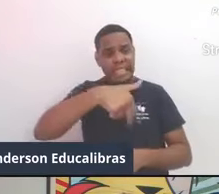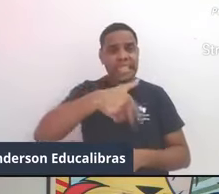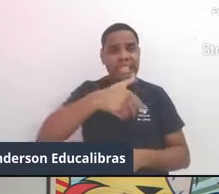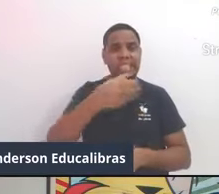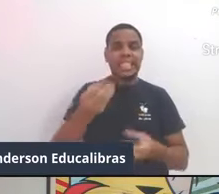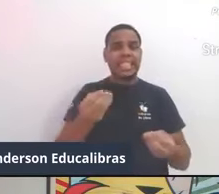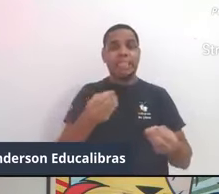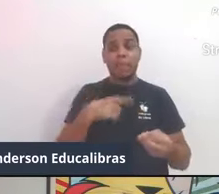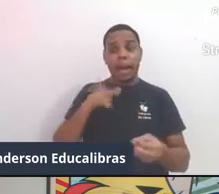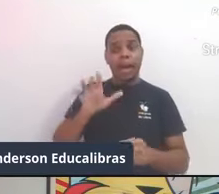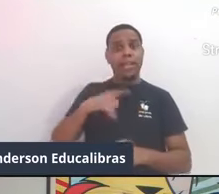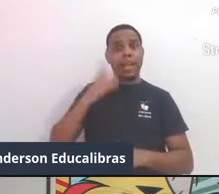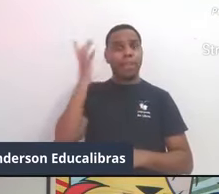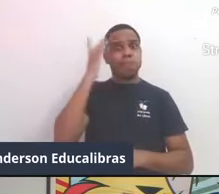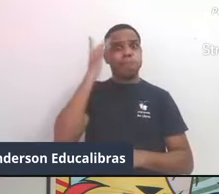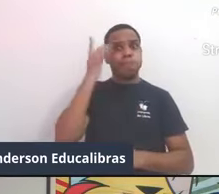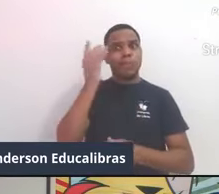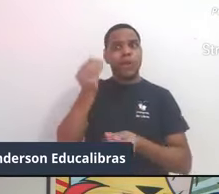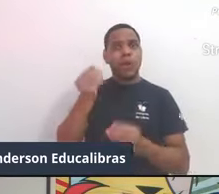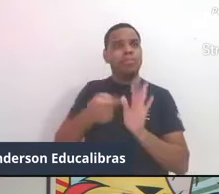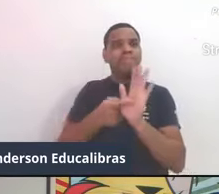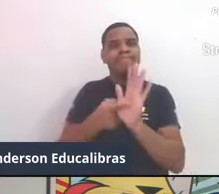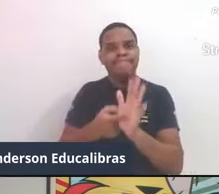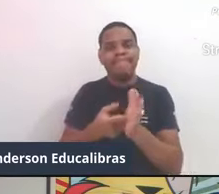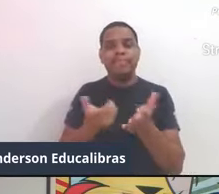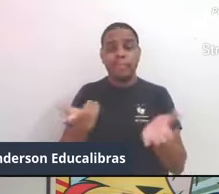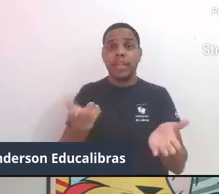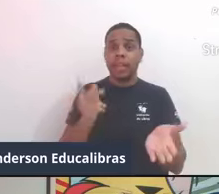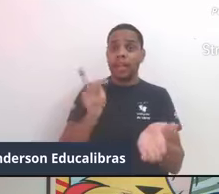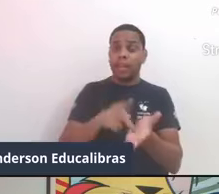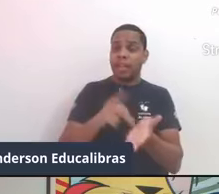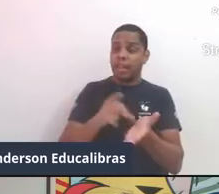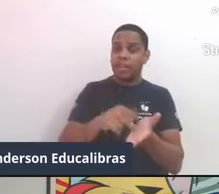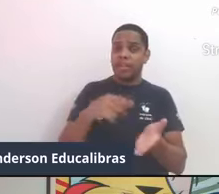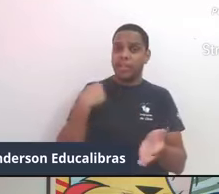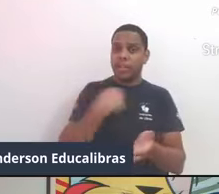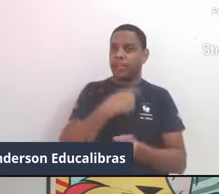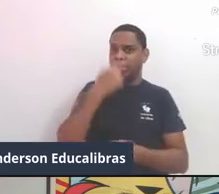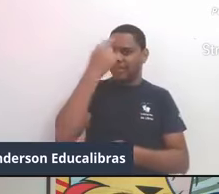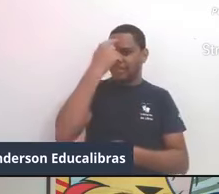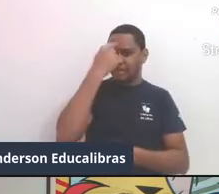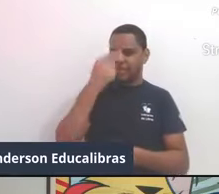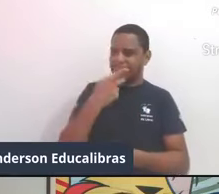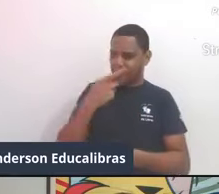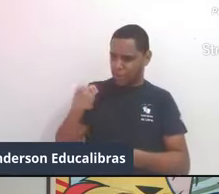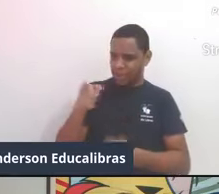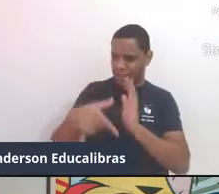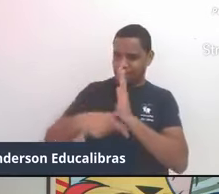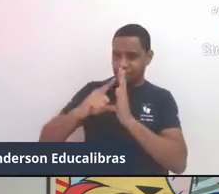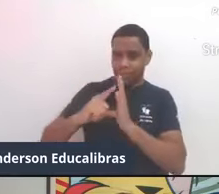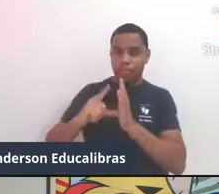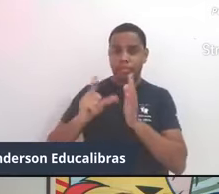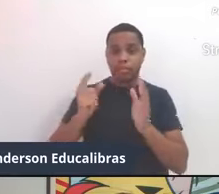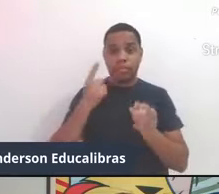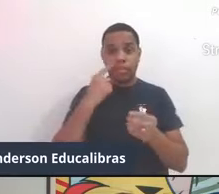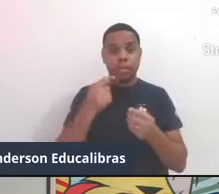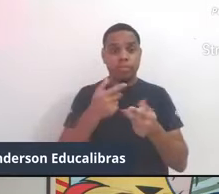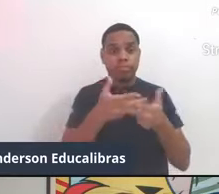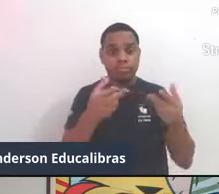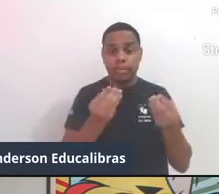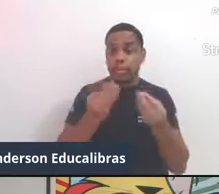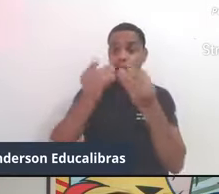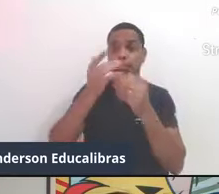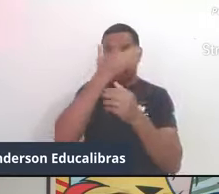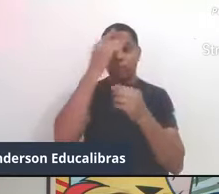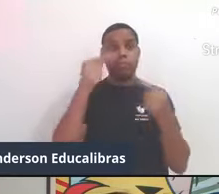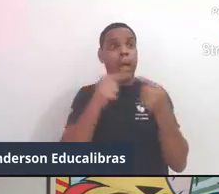que... Então, isso obviamente que a gente tem que prover, como você mesmo disse também, ferramentas para os caras se